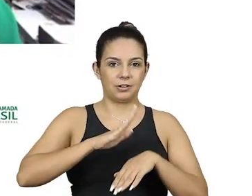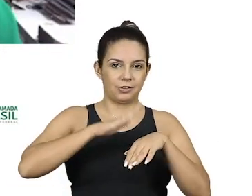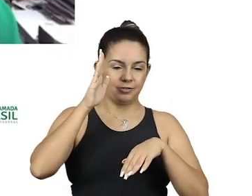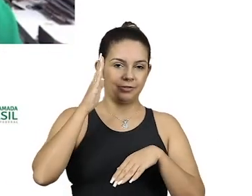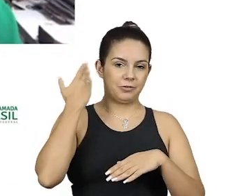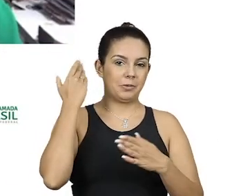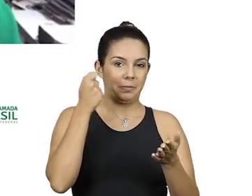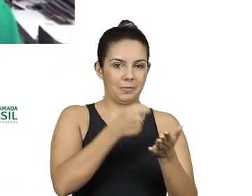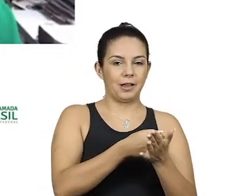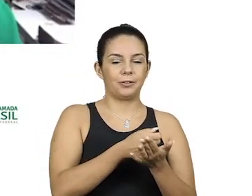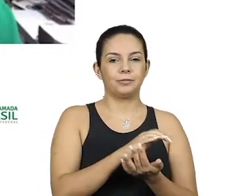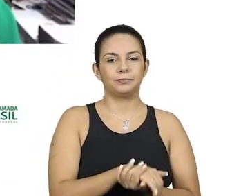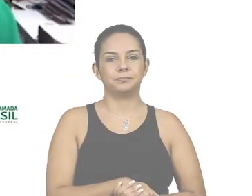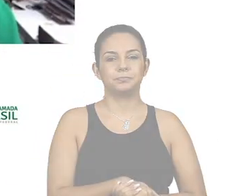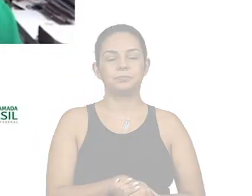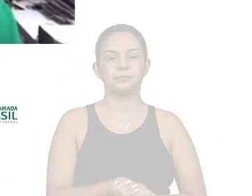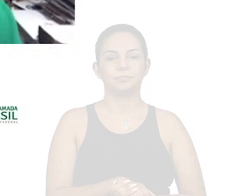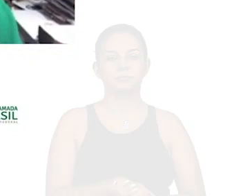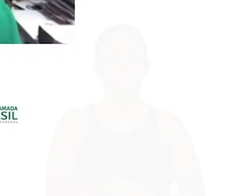havia pago.